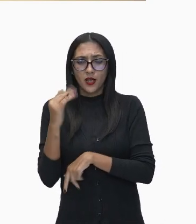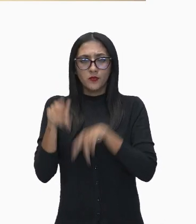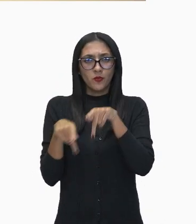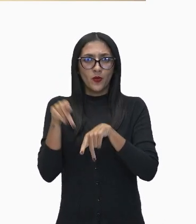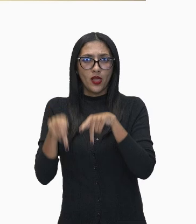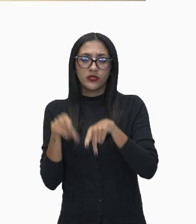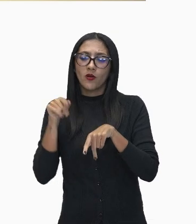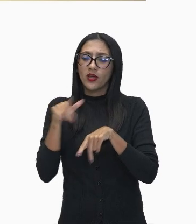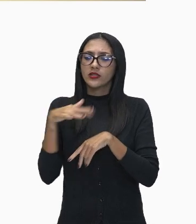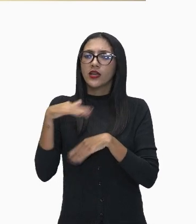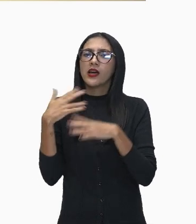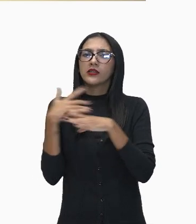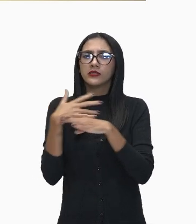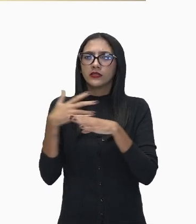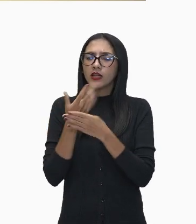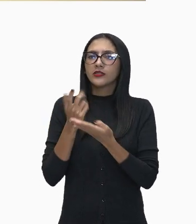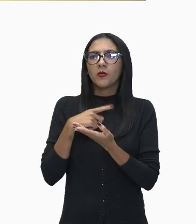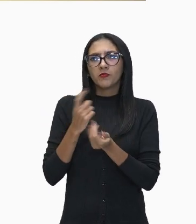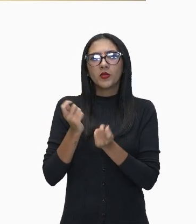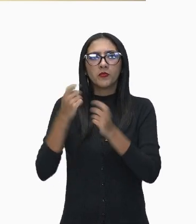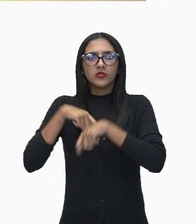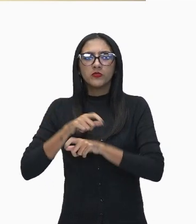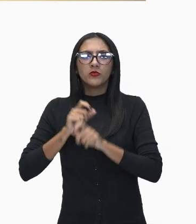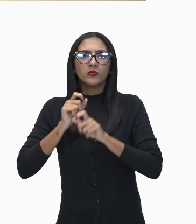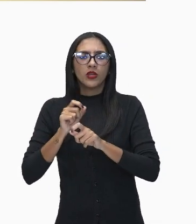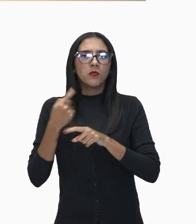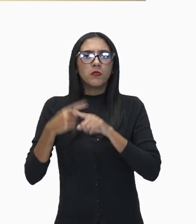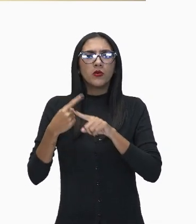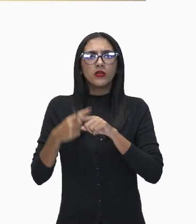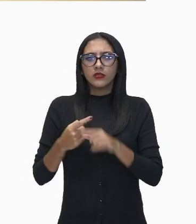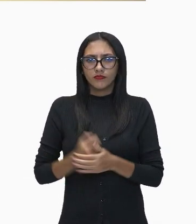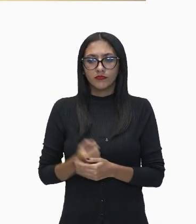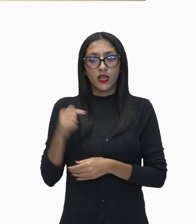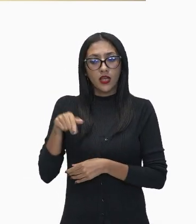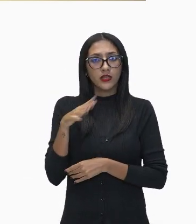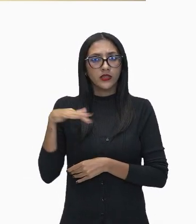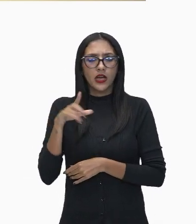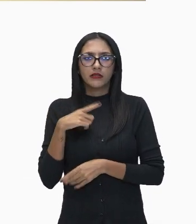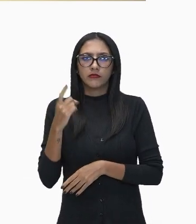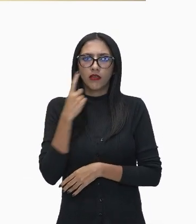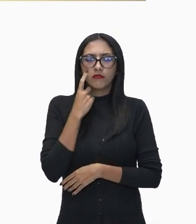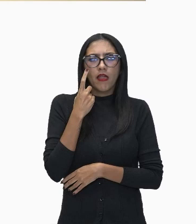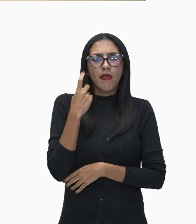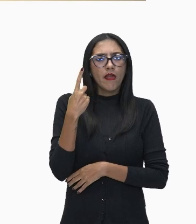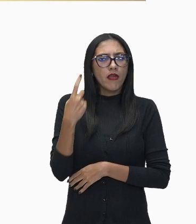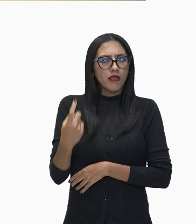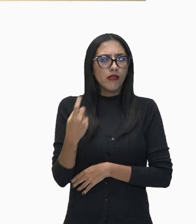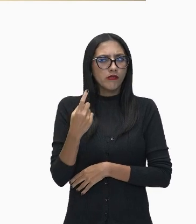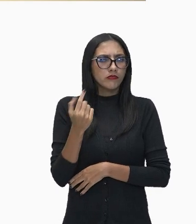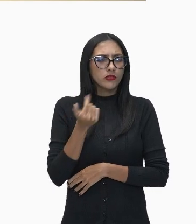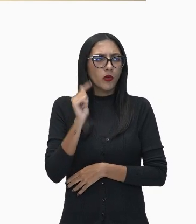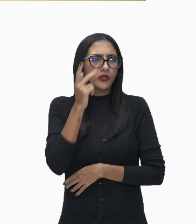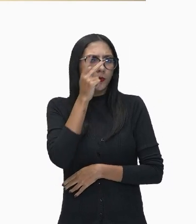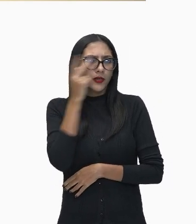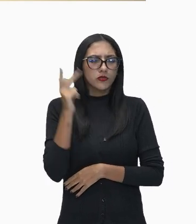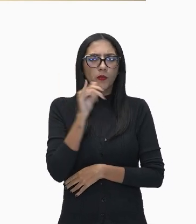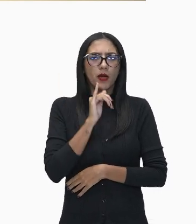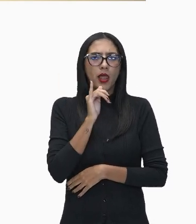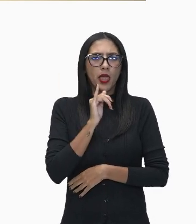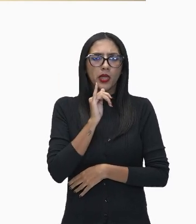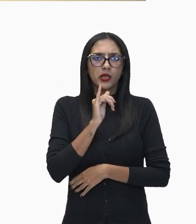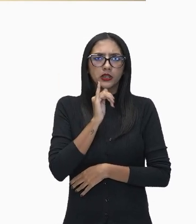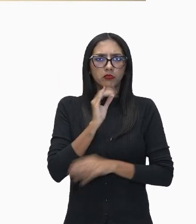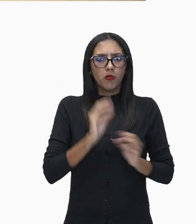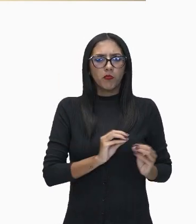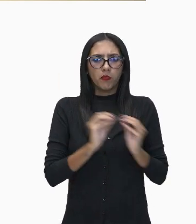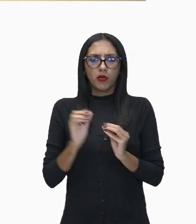população, isso provavelmente tem ocorrido porque essa cidade atrai pessoas ali em busca de empregos,